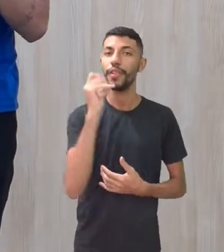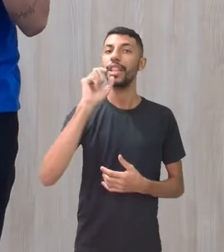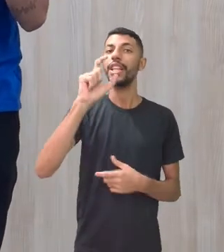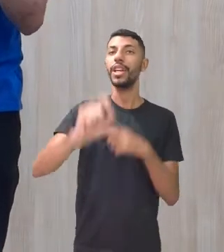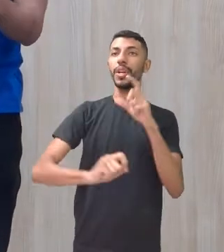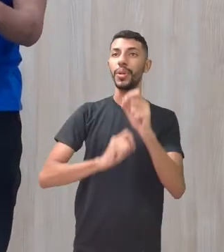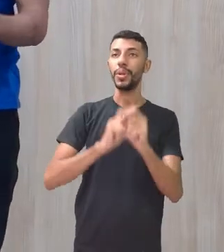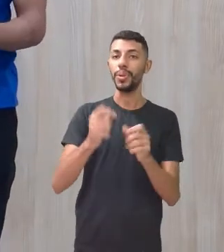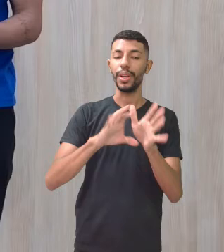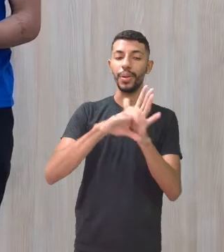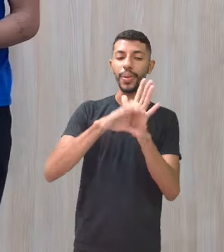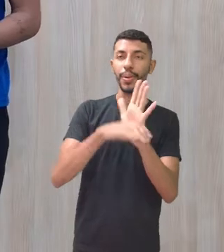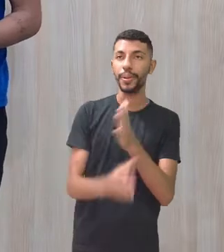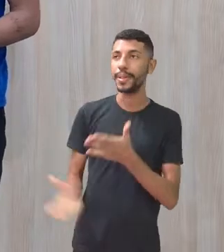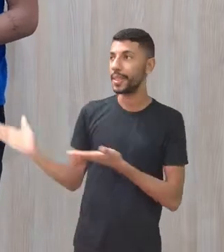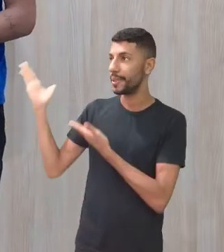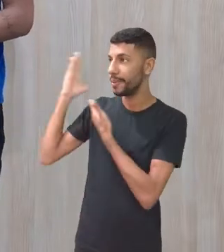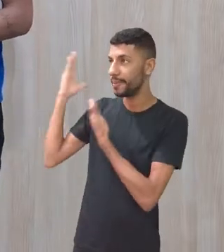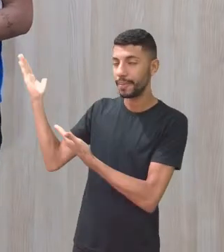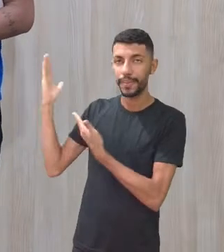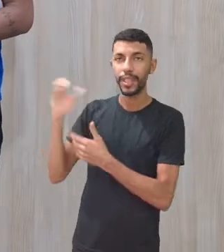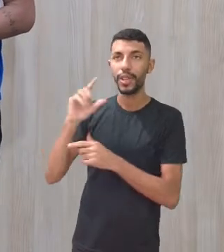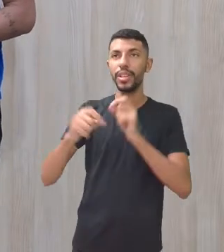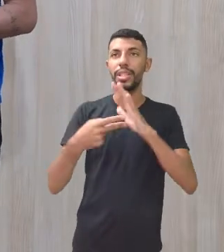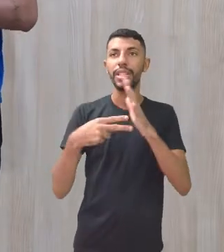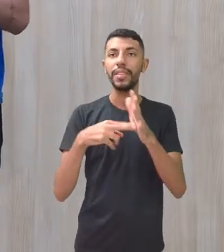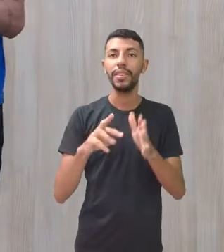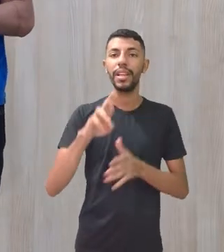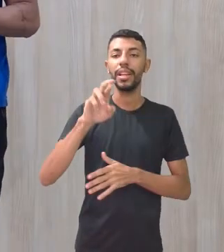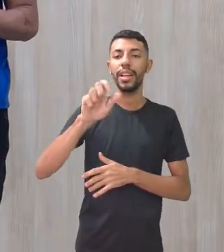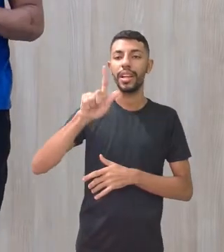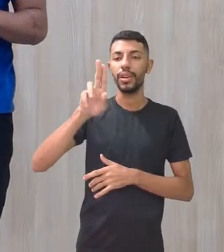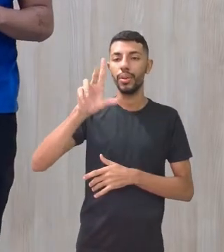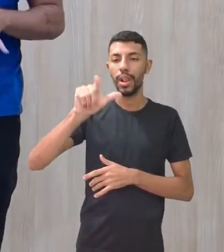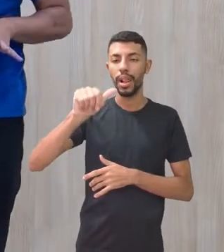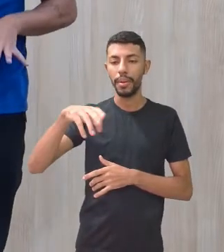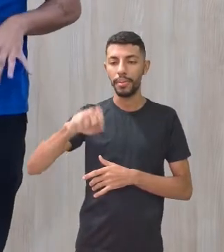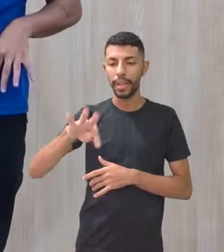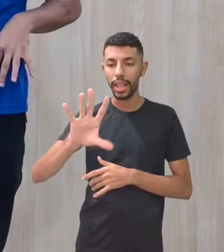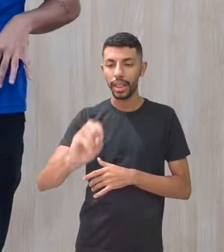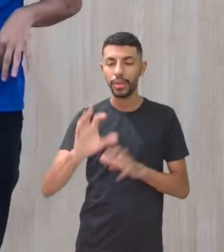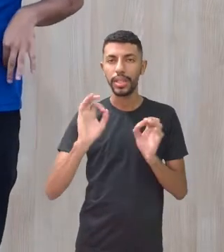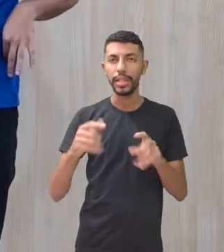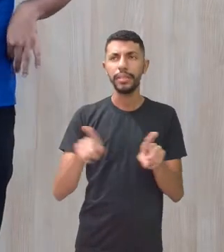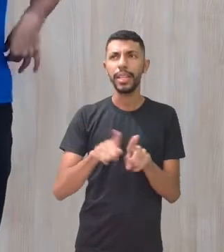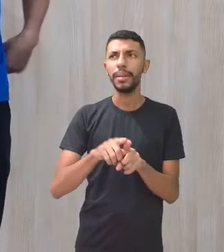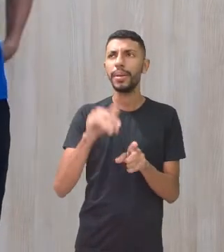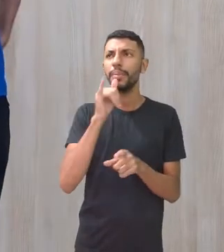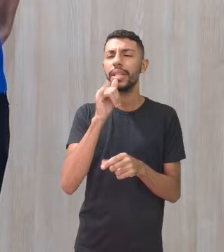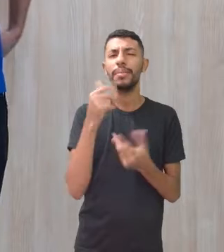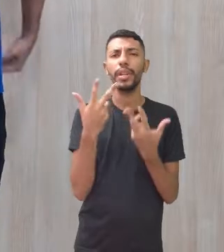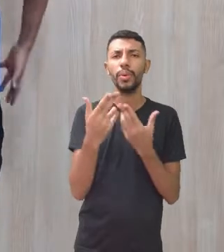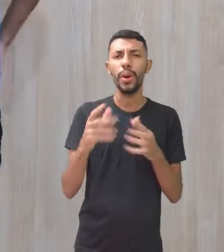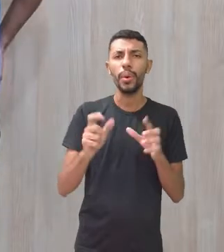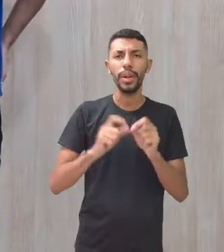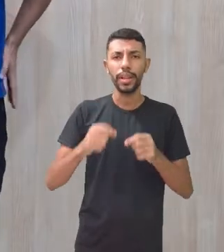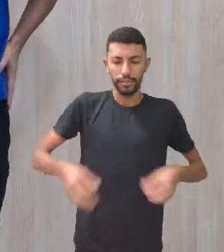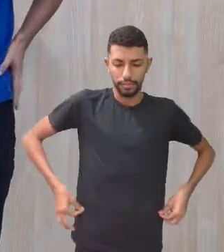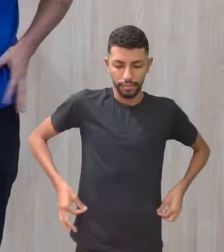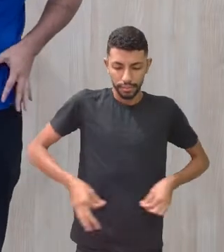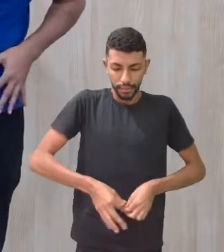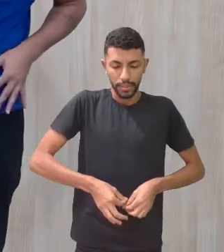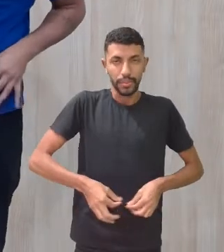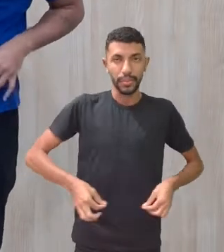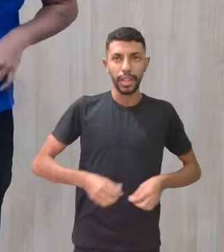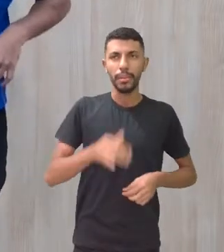da descrição, da definição do que é regulamento, a gente vai botando no dia a dia, tipo um cinto também, né? Quando você vai botar o cinto, a calça tá ali um